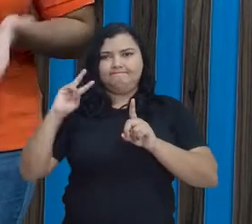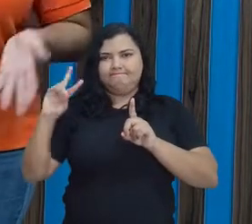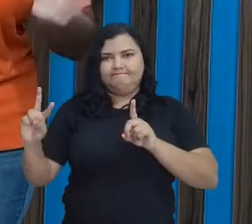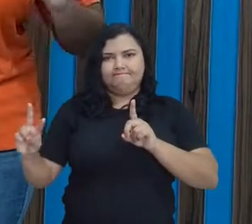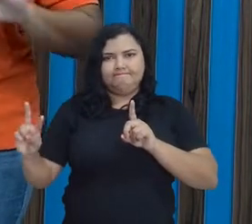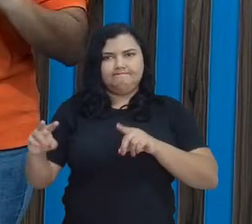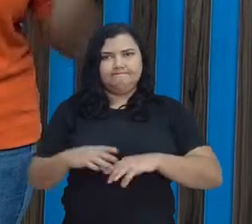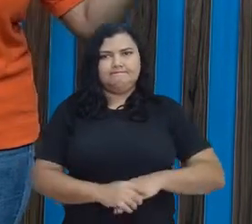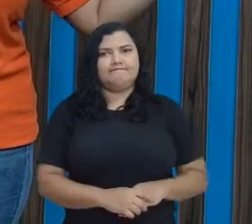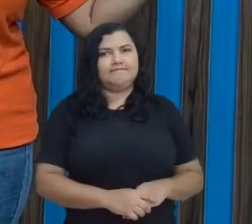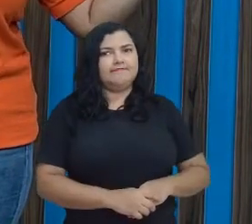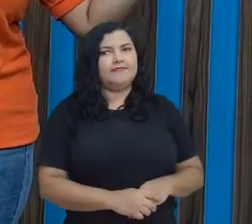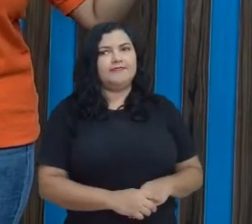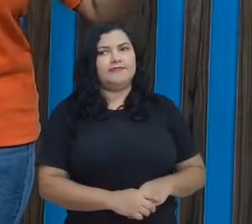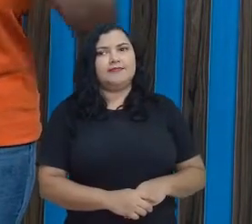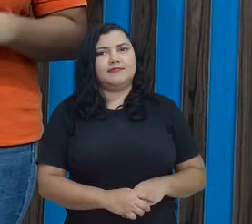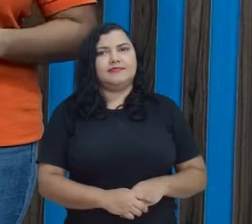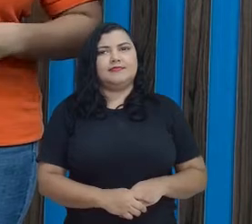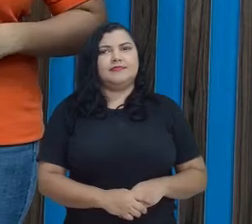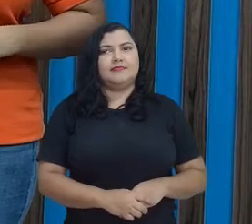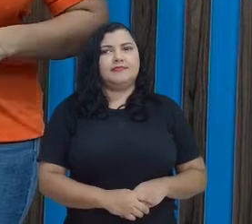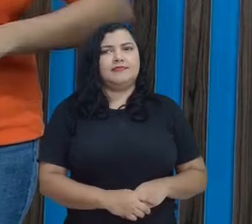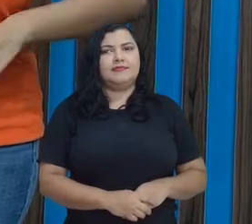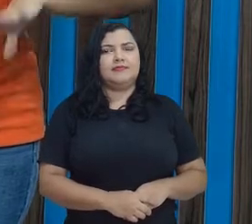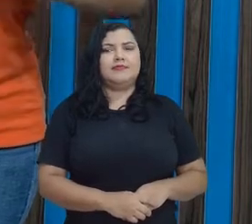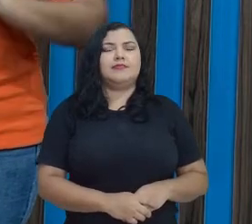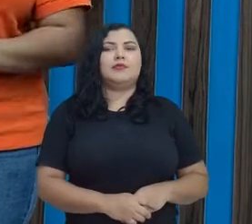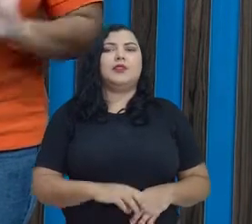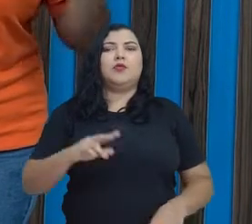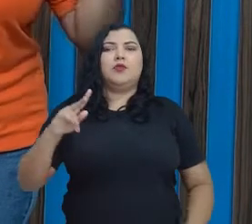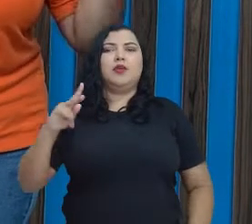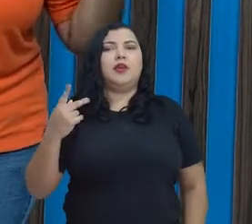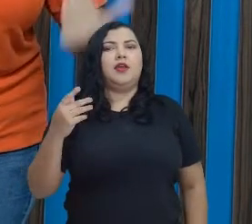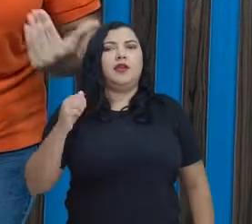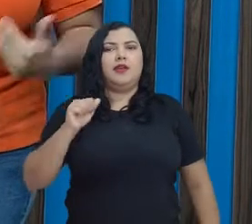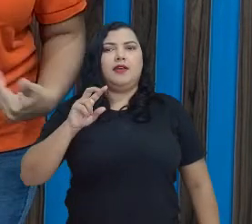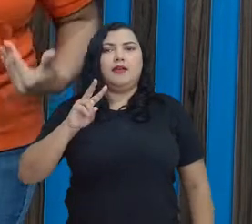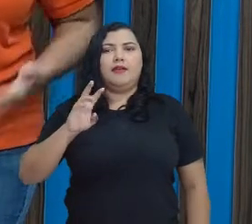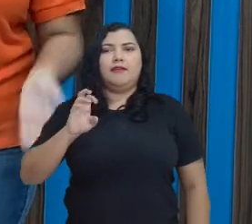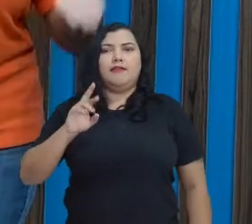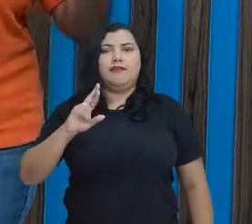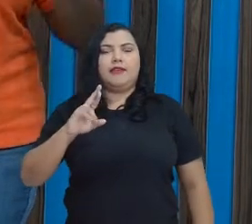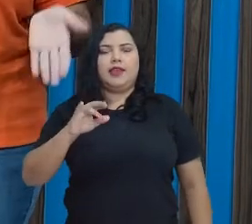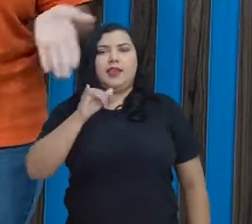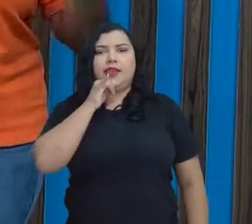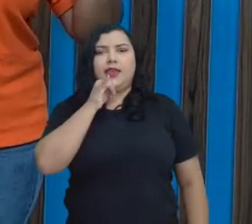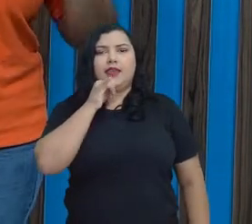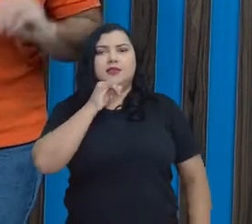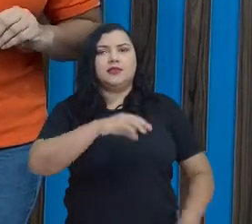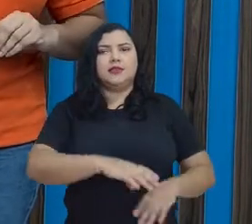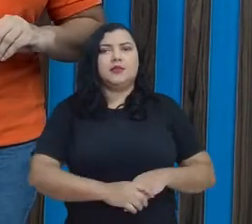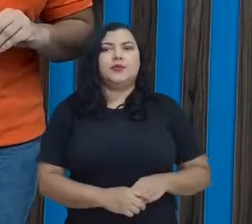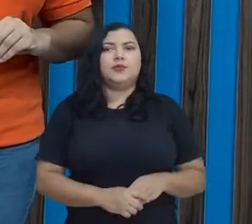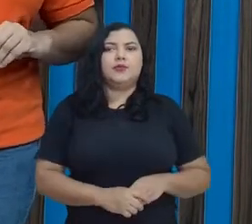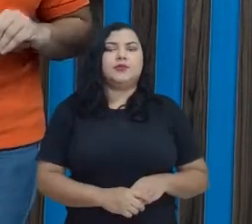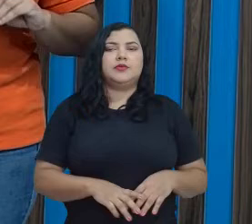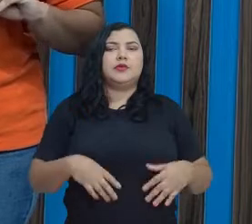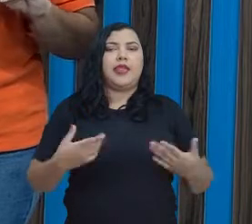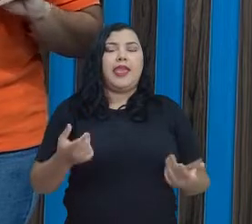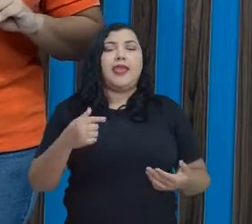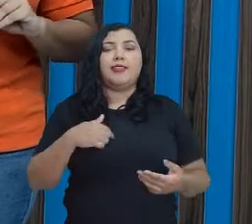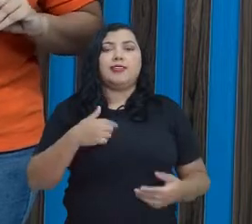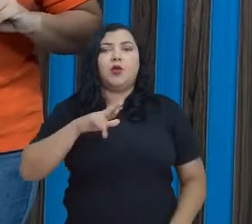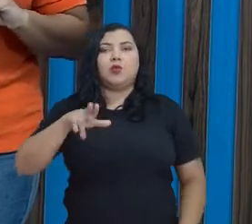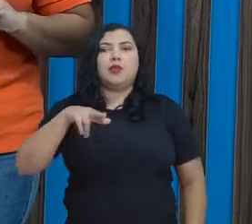Haver quando indica, isso aqui é um clássico. Haver quando tem sentido de existir, ele é um verbo impessoal e, portanto, se